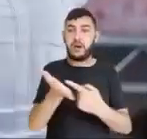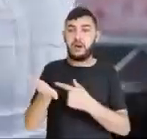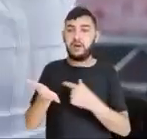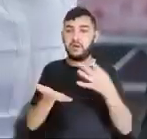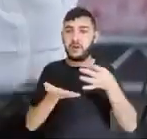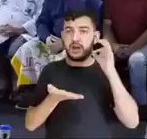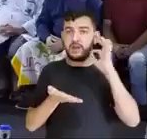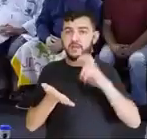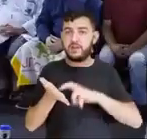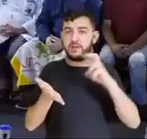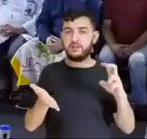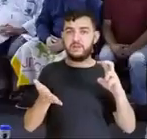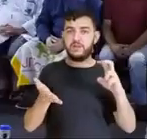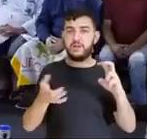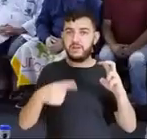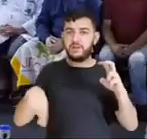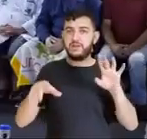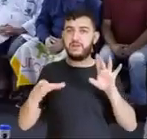desculpa.